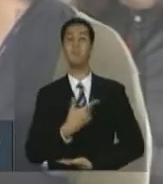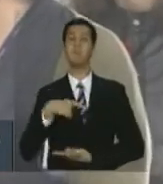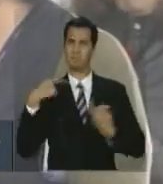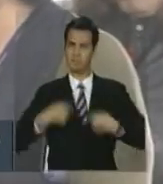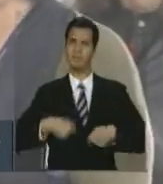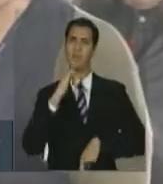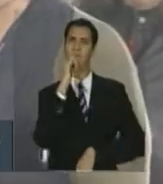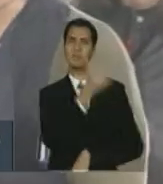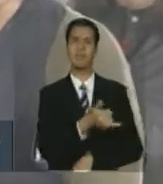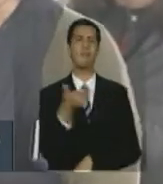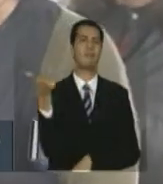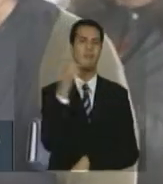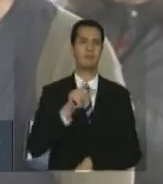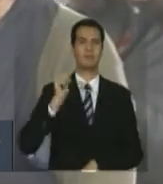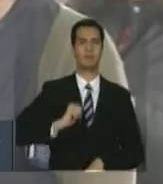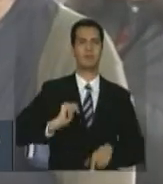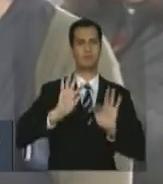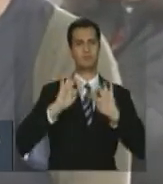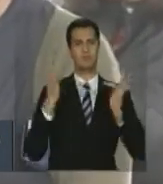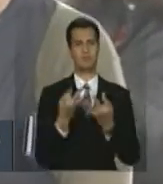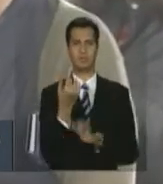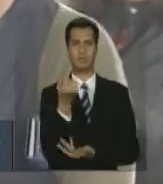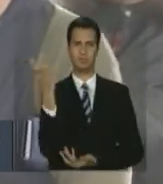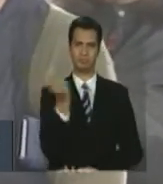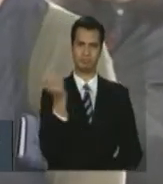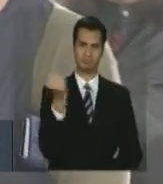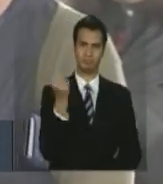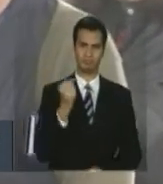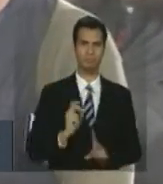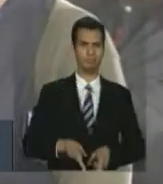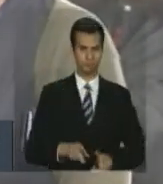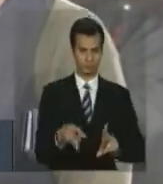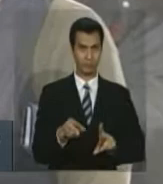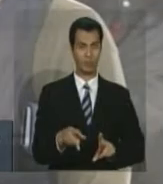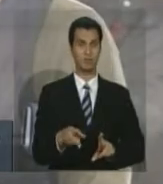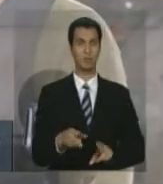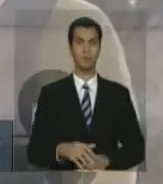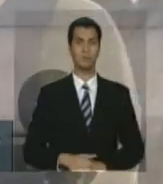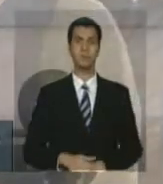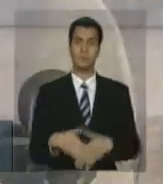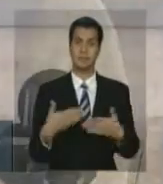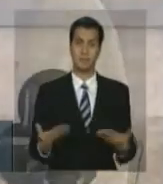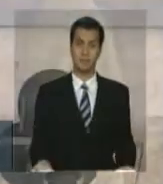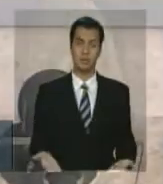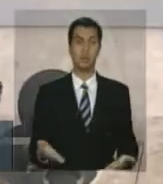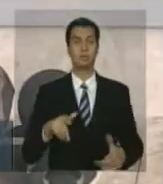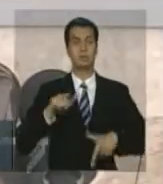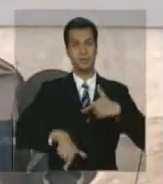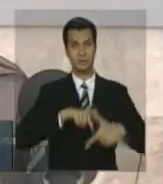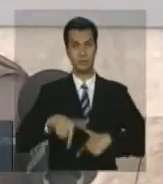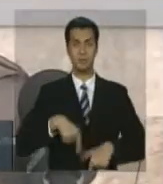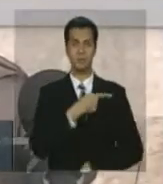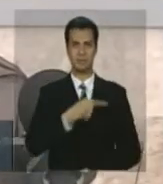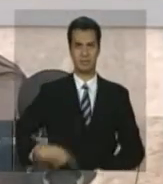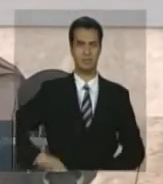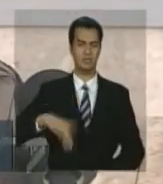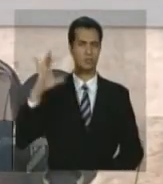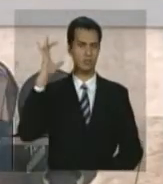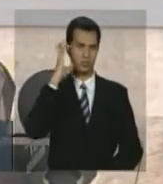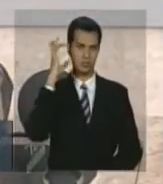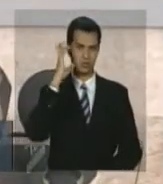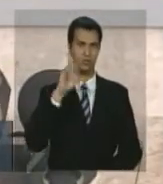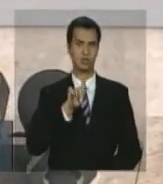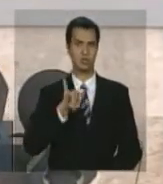gente consegue atingir e beneficiar as crianças ainda antes de nascerem. Então, essa é uma ação que a presidenta Dilma